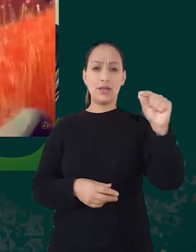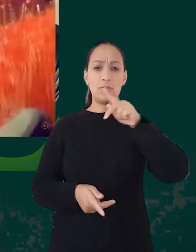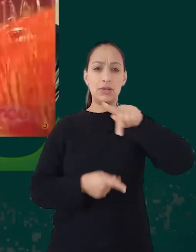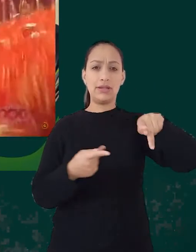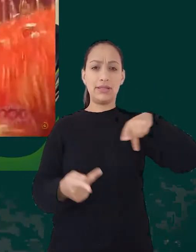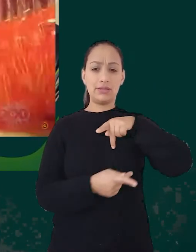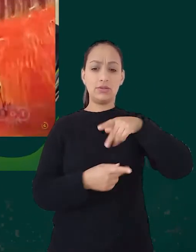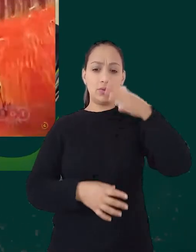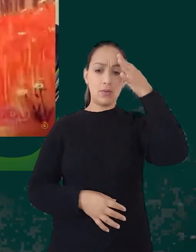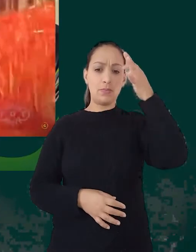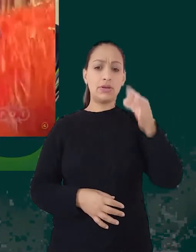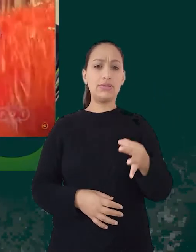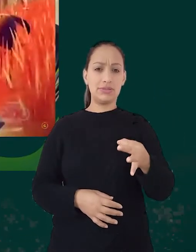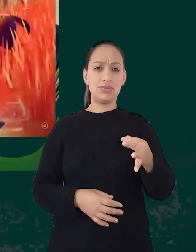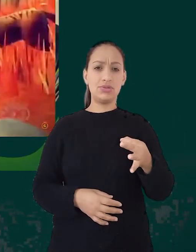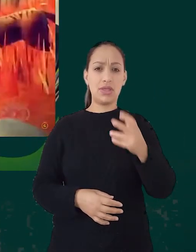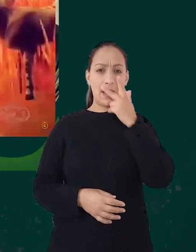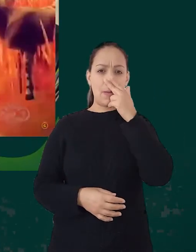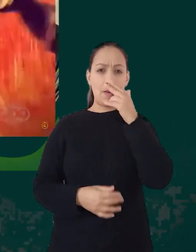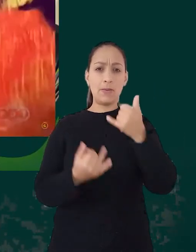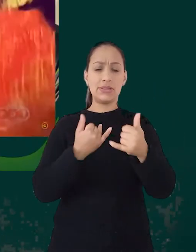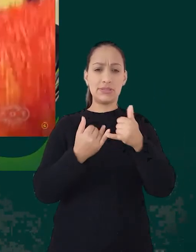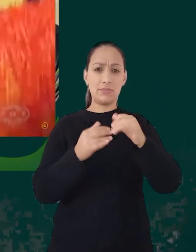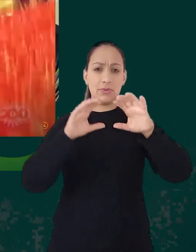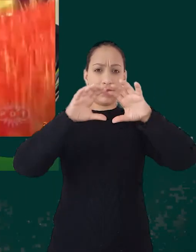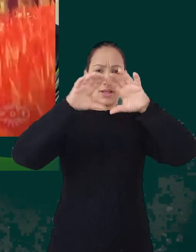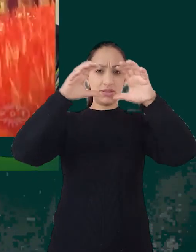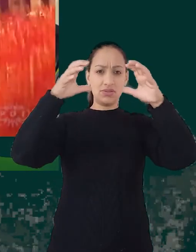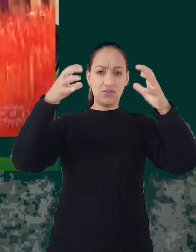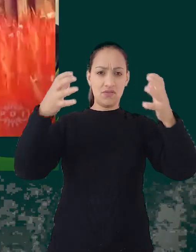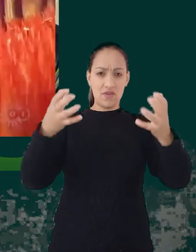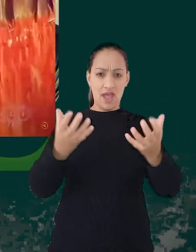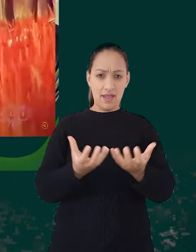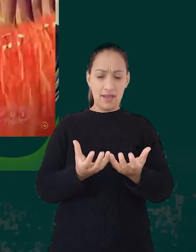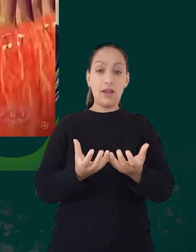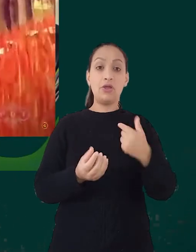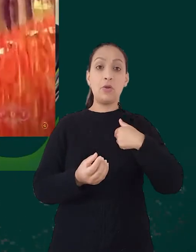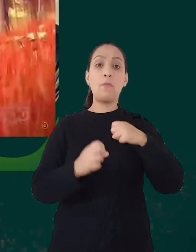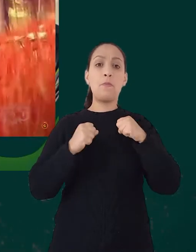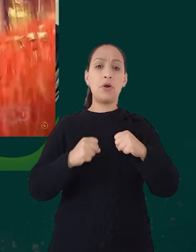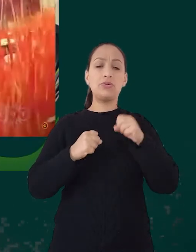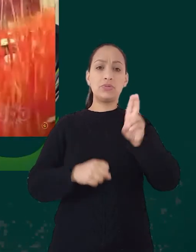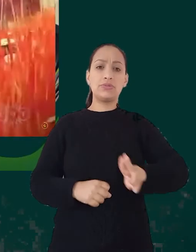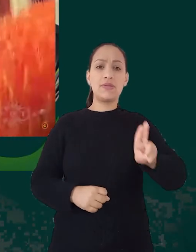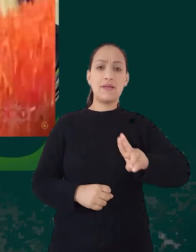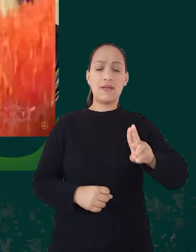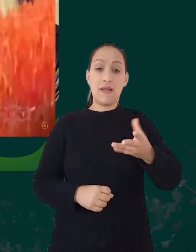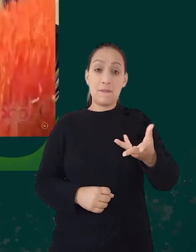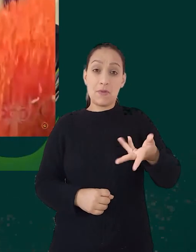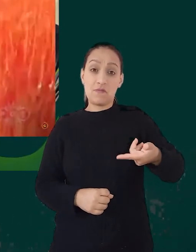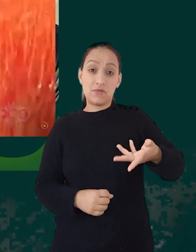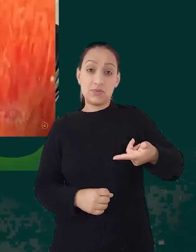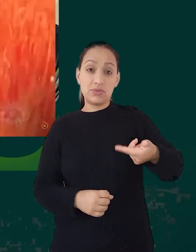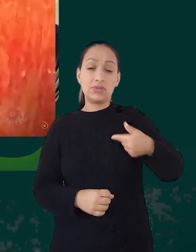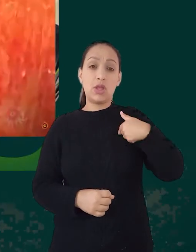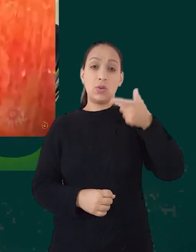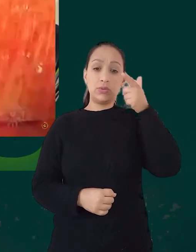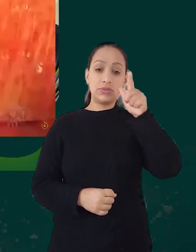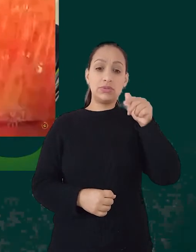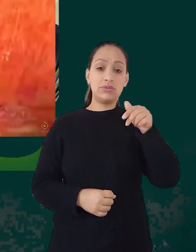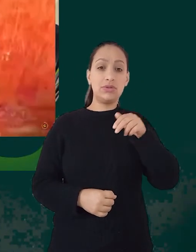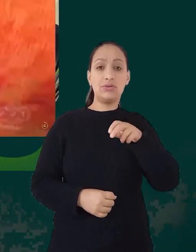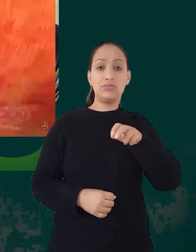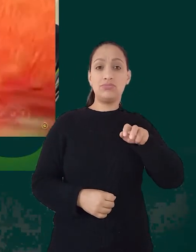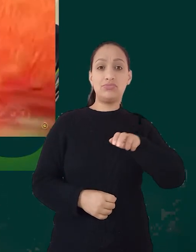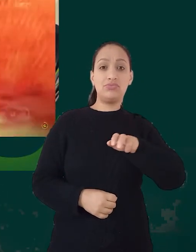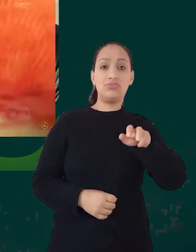ele é realmente uma esfera, e sendo essa esfera eu posso usar a minha velocidade para eu trafegar a não sei